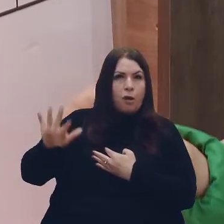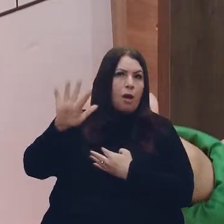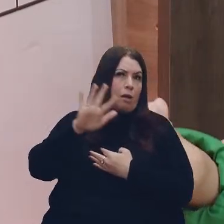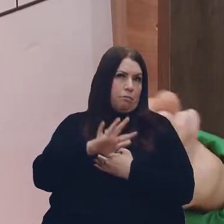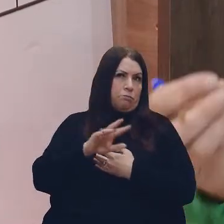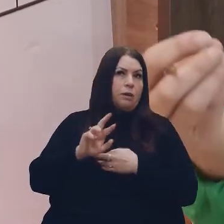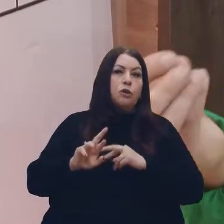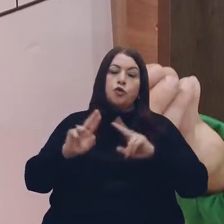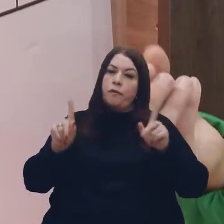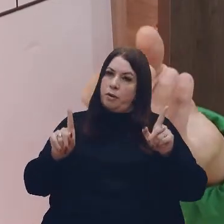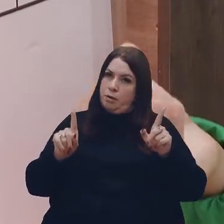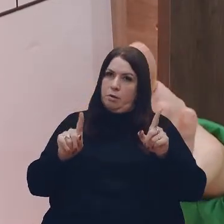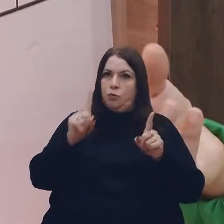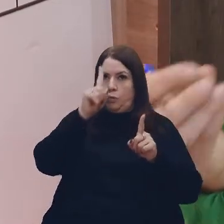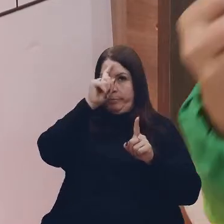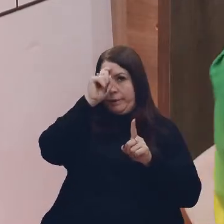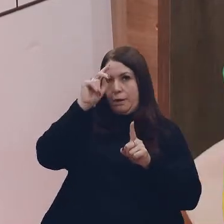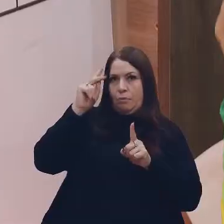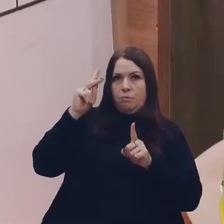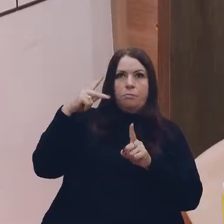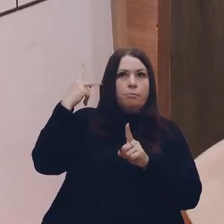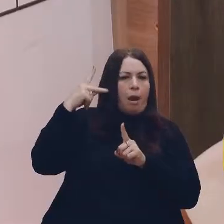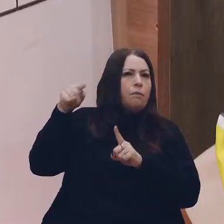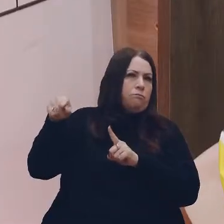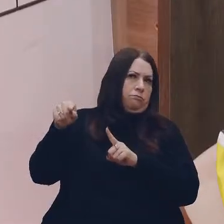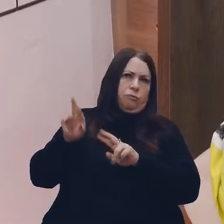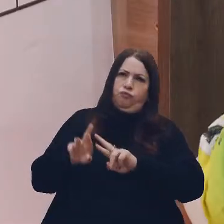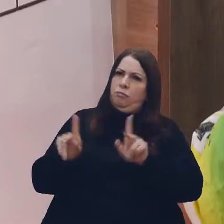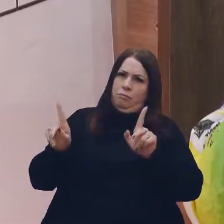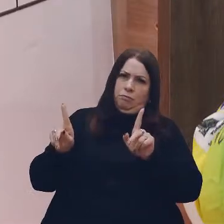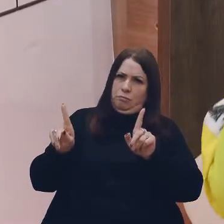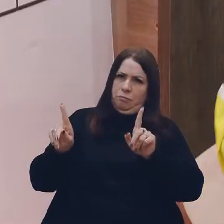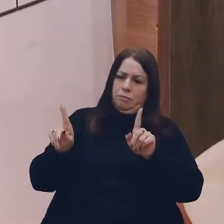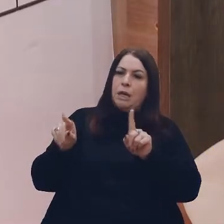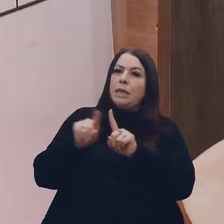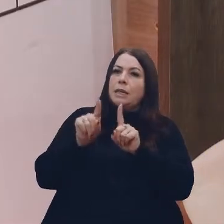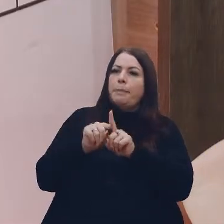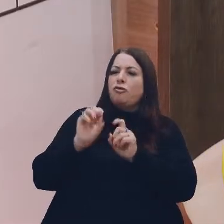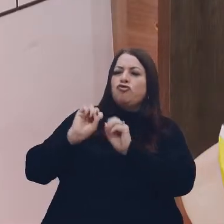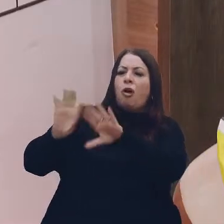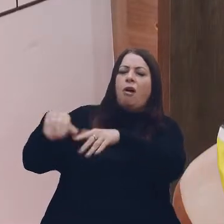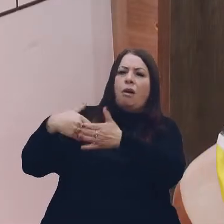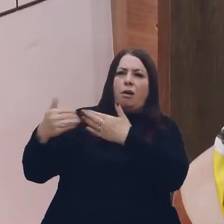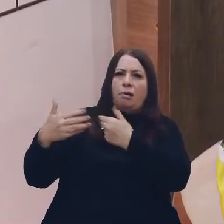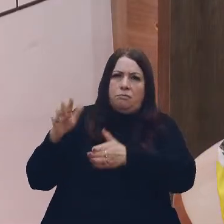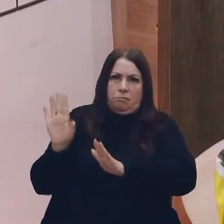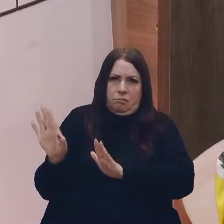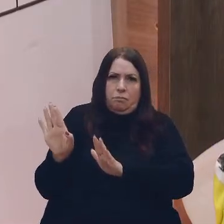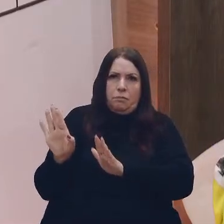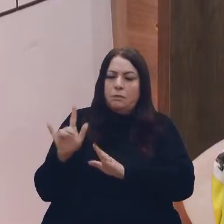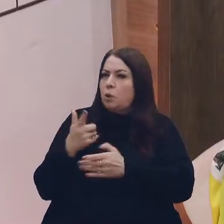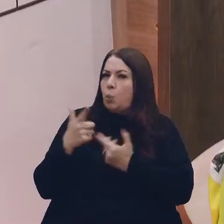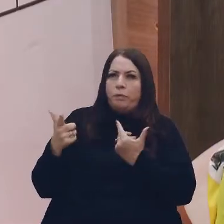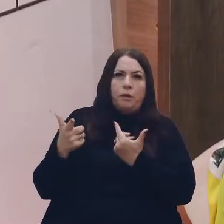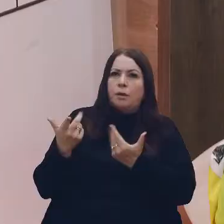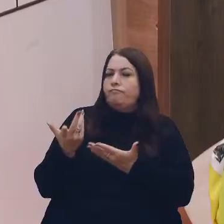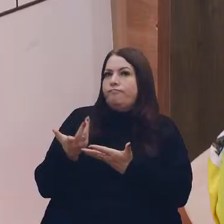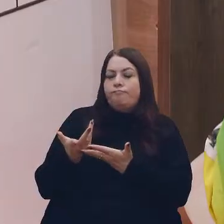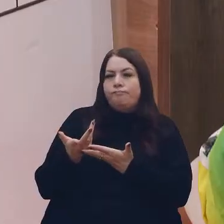que é bem diferente que manicômios, né? Porque manicômio normalmente está lá jogado, né? Não tem